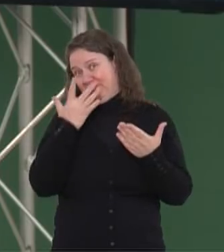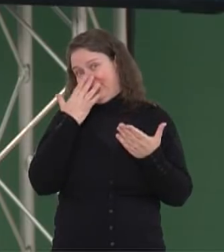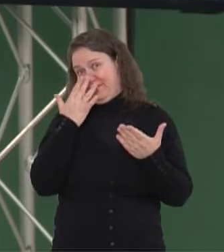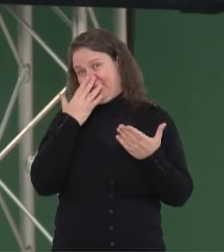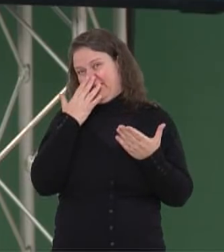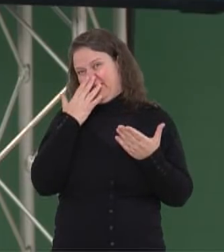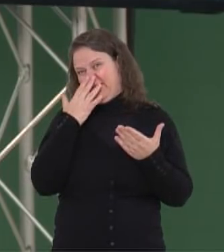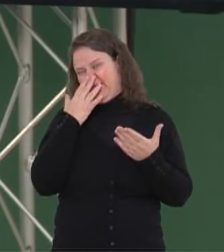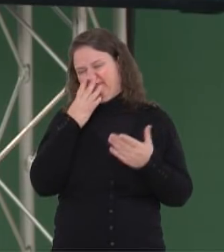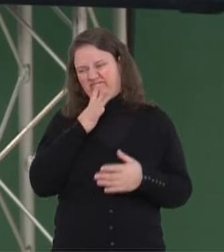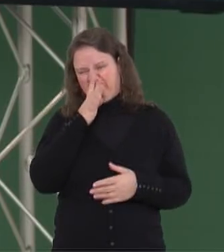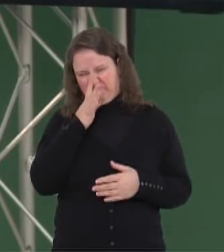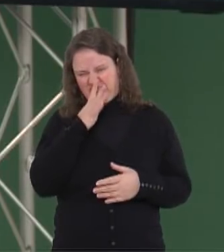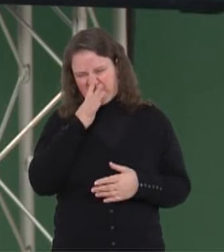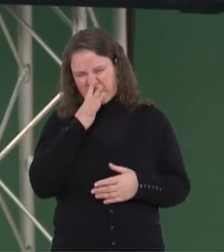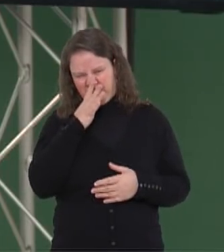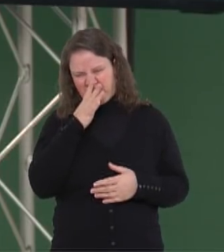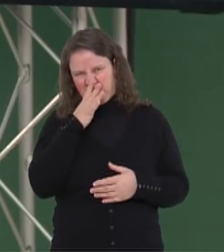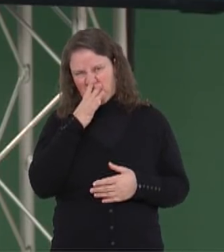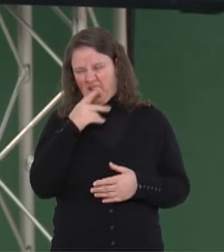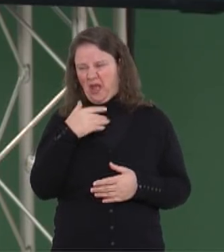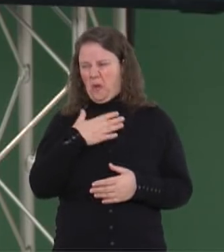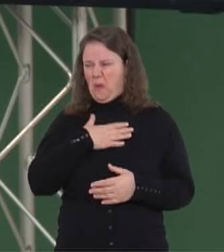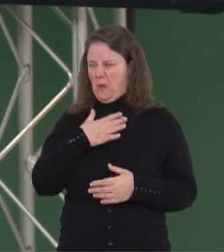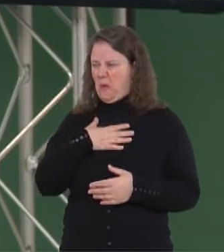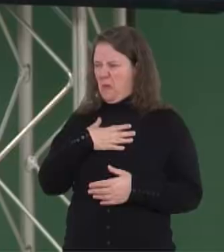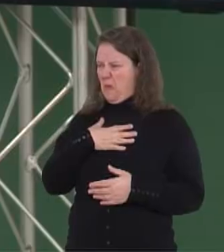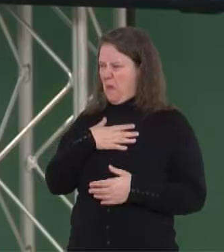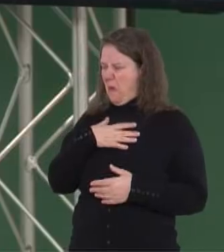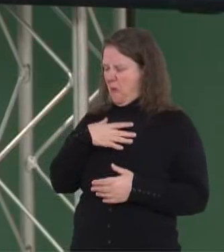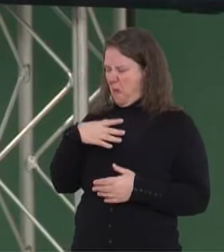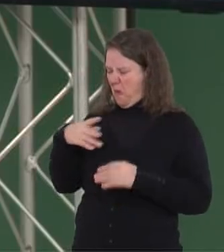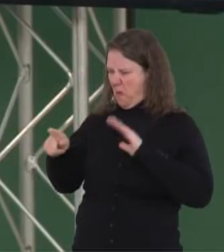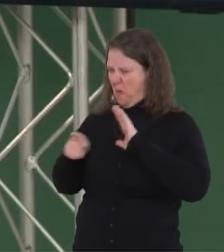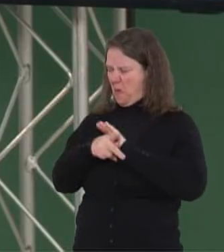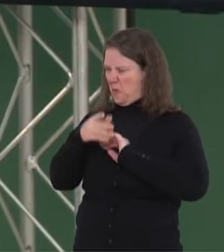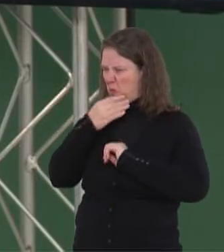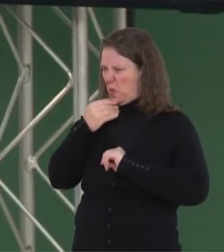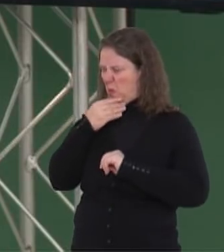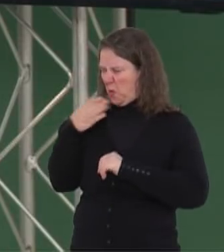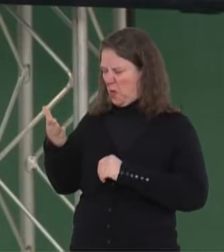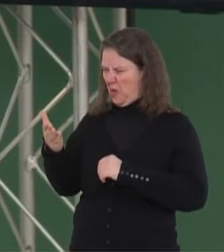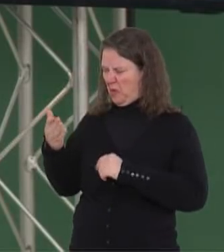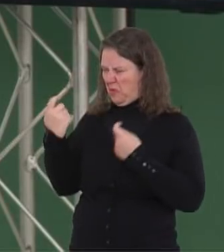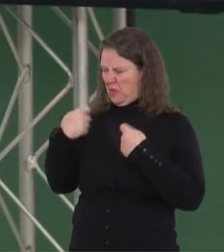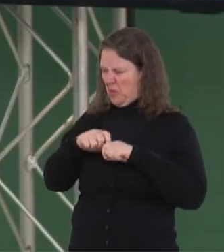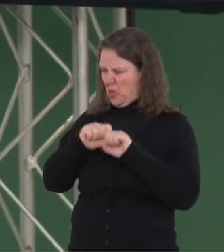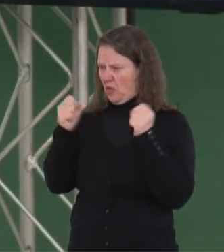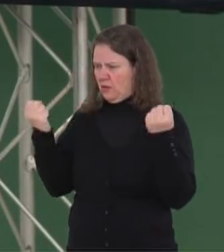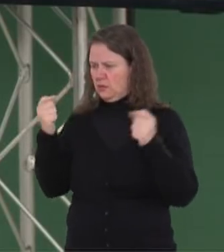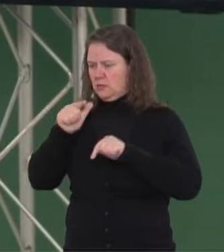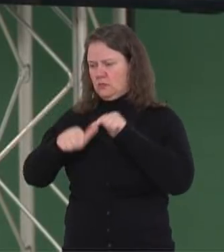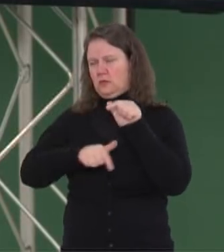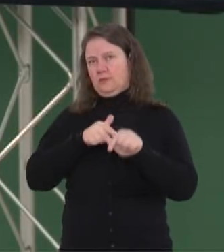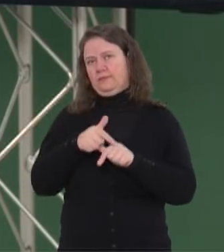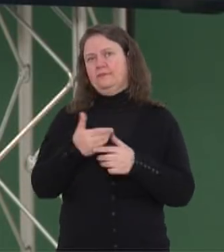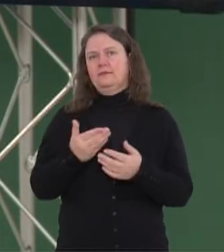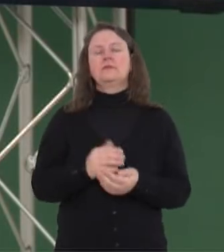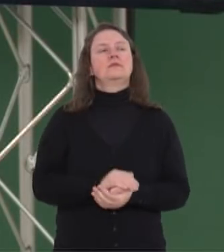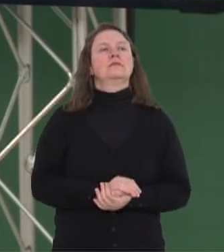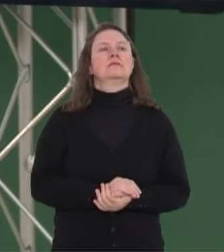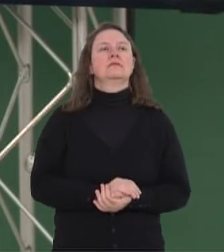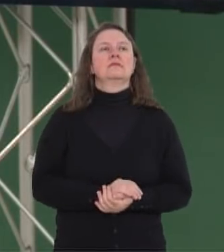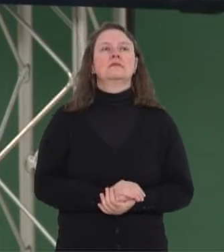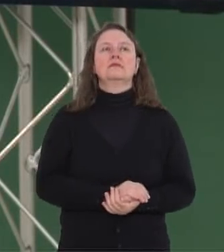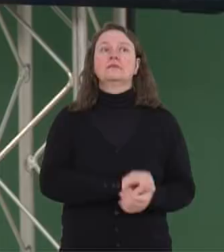fica criticando, né, o dono dele que levanta cedo para ir trabalhar. Tudo bem essa tirinha? Vamos verificar